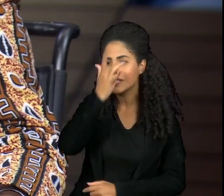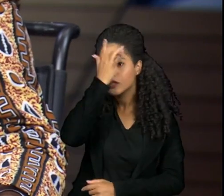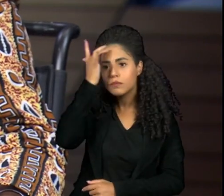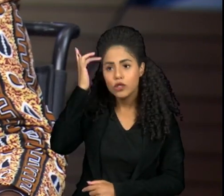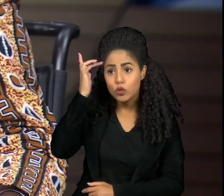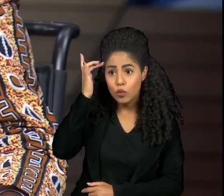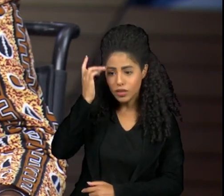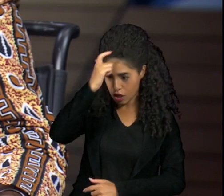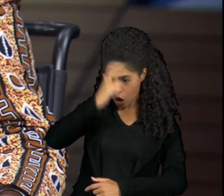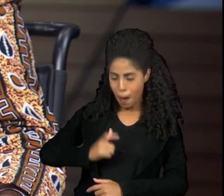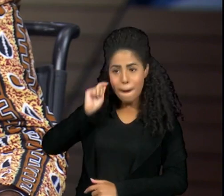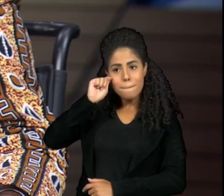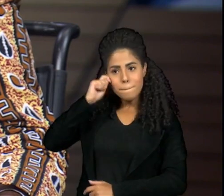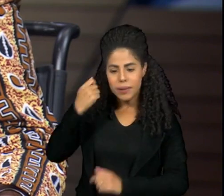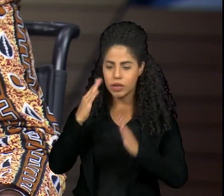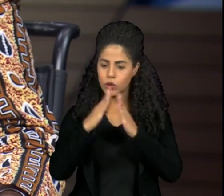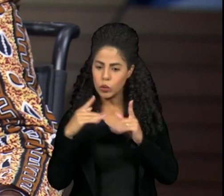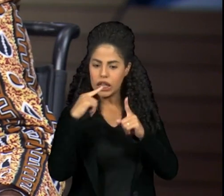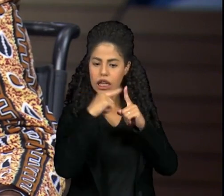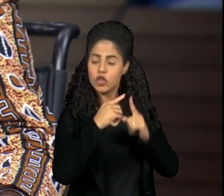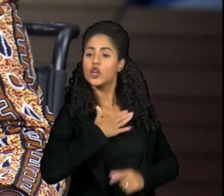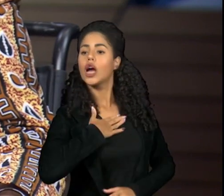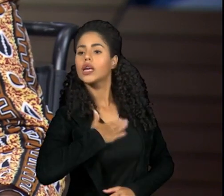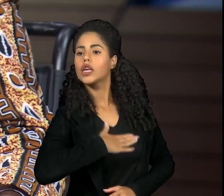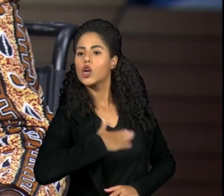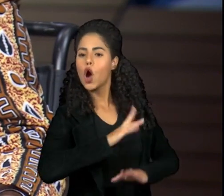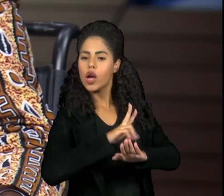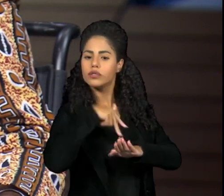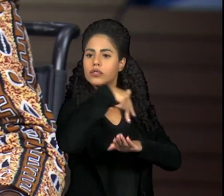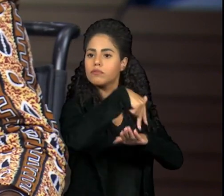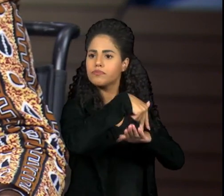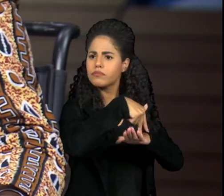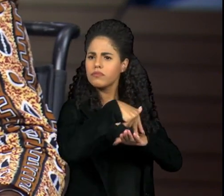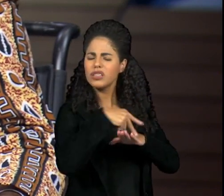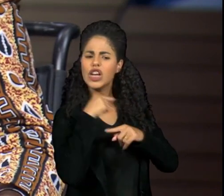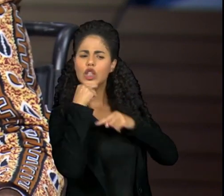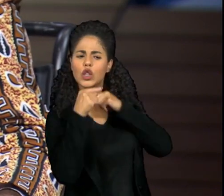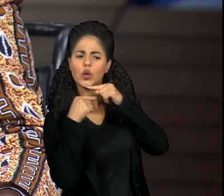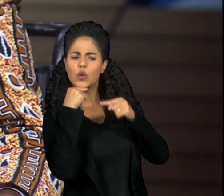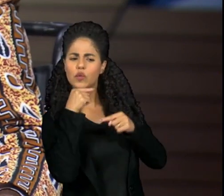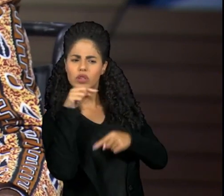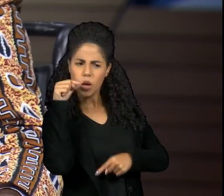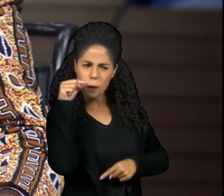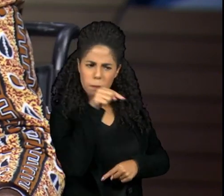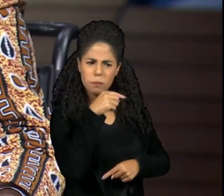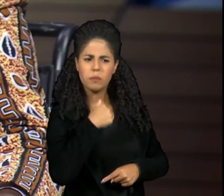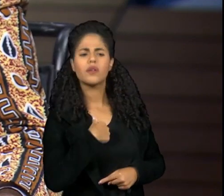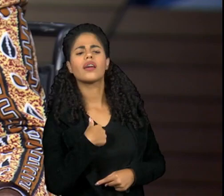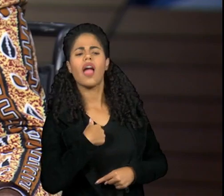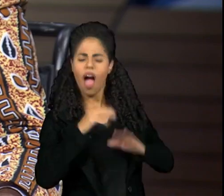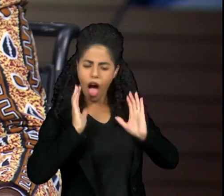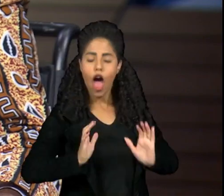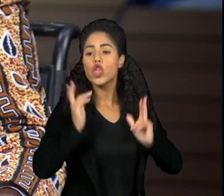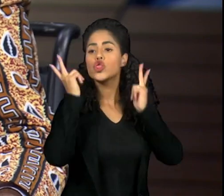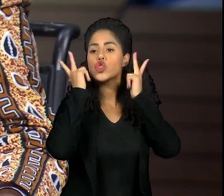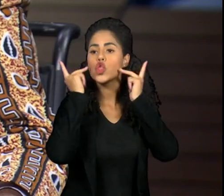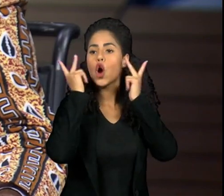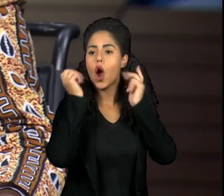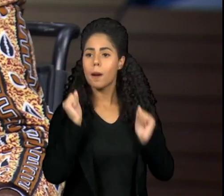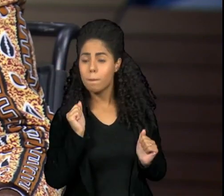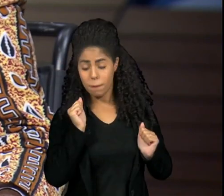igreja, neopentecostal ou pentecostal, eu tenho dúvidas se eles estão lá pela força do colonialismo,